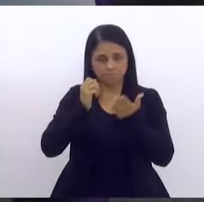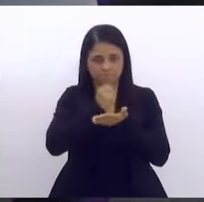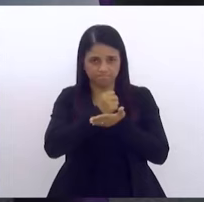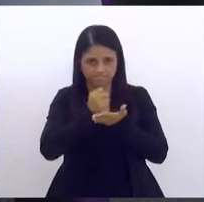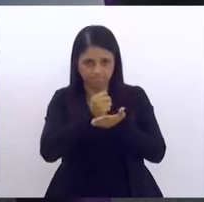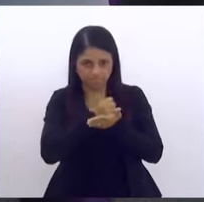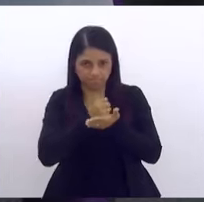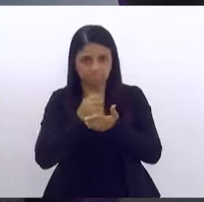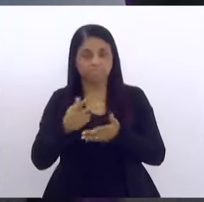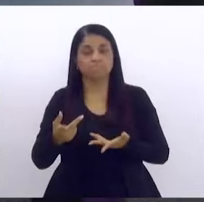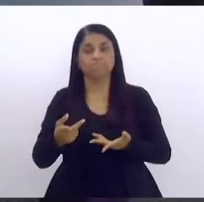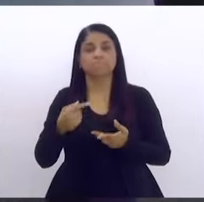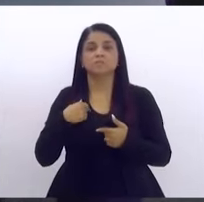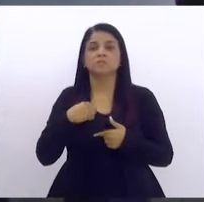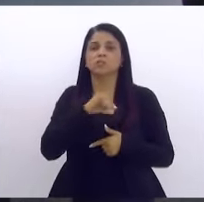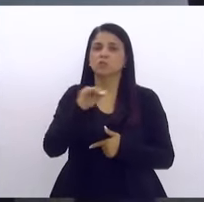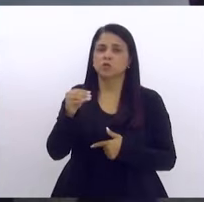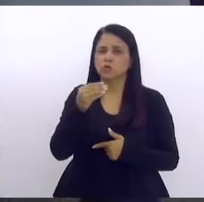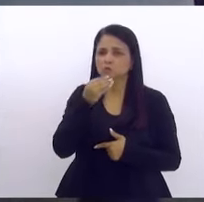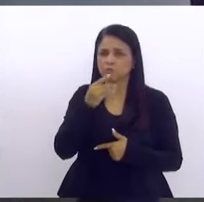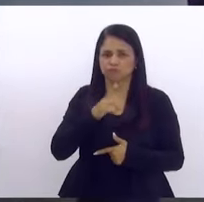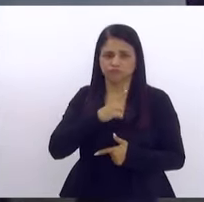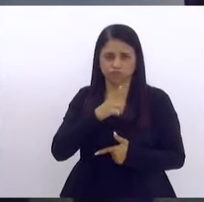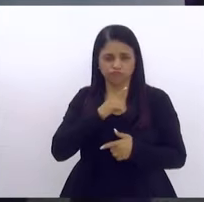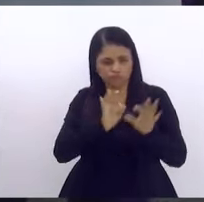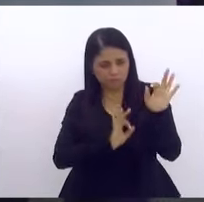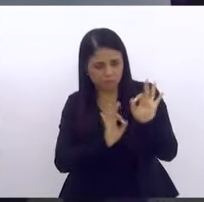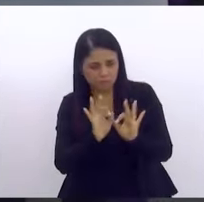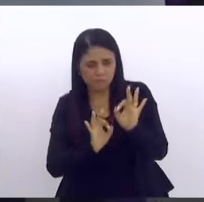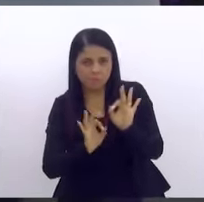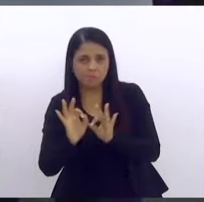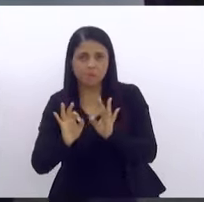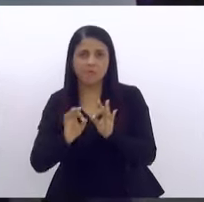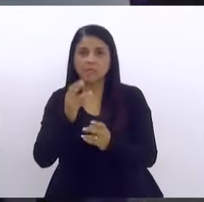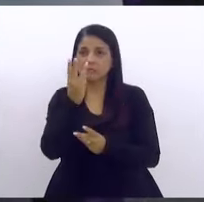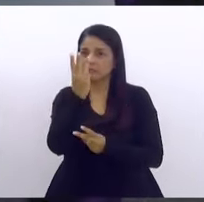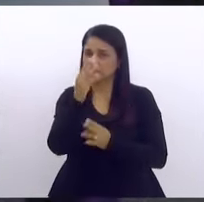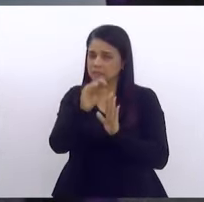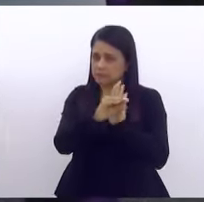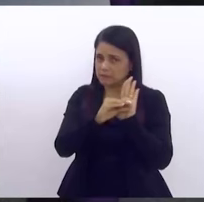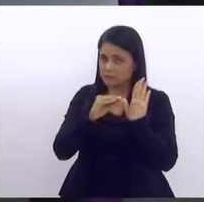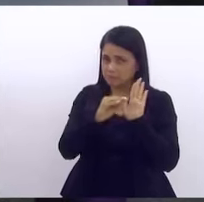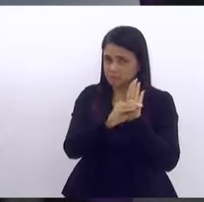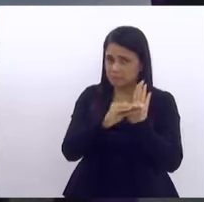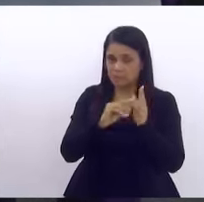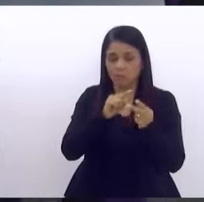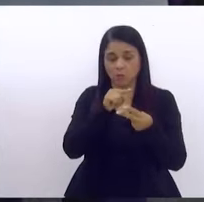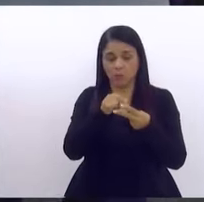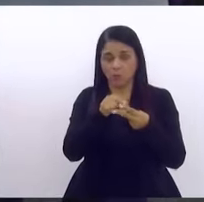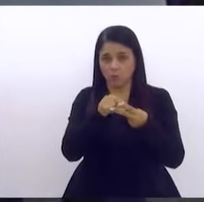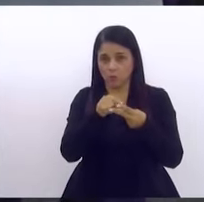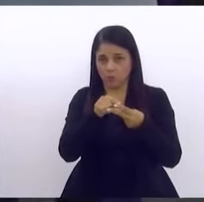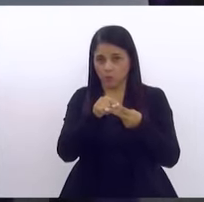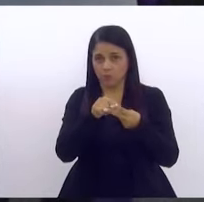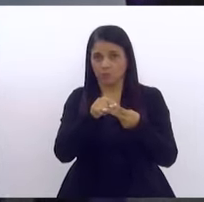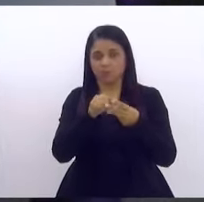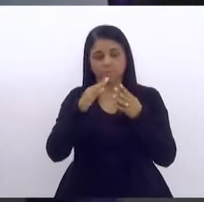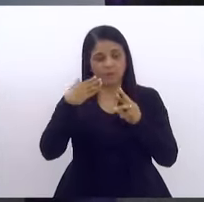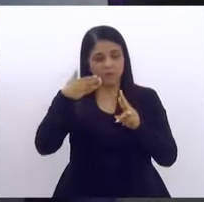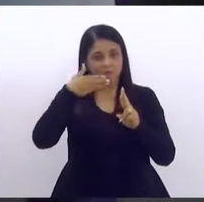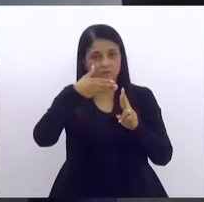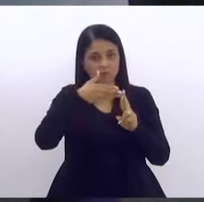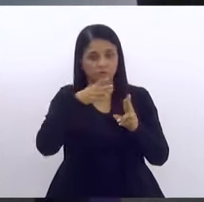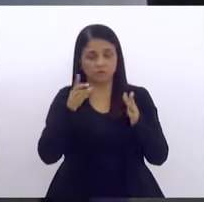nós, então, tivemos a oportunidade de preparar 3 emendas, uma referente aos